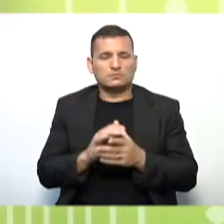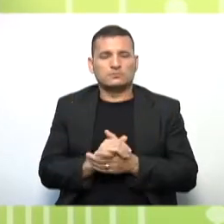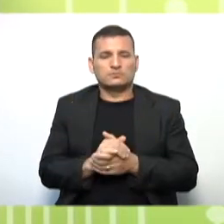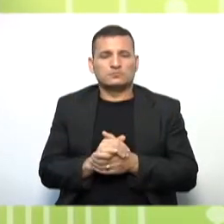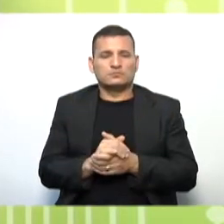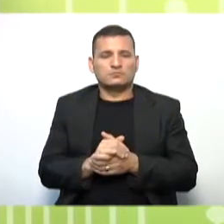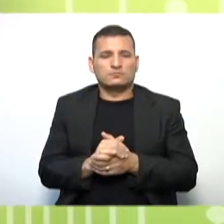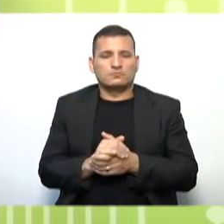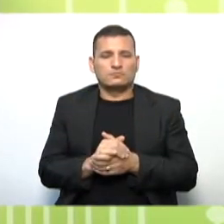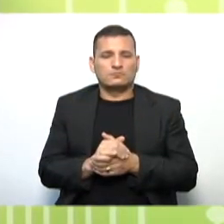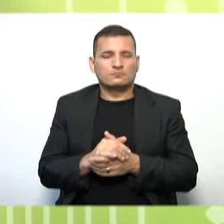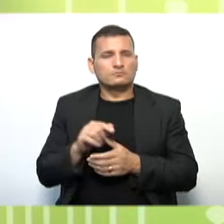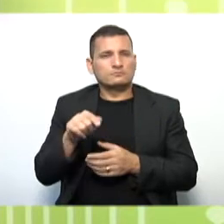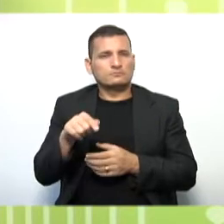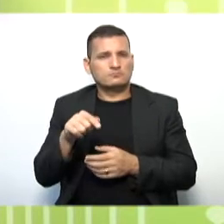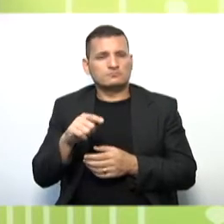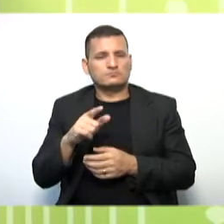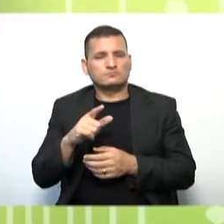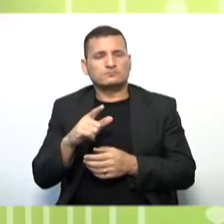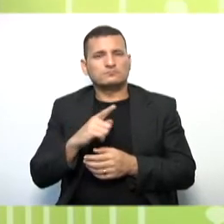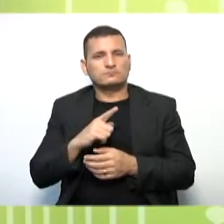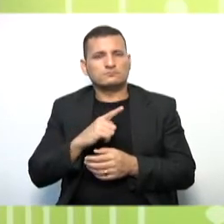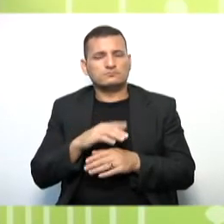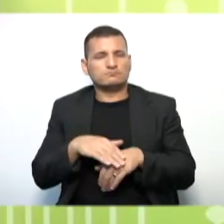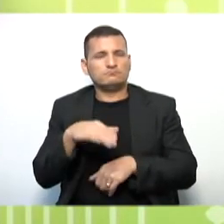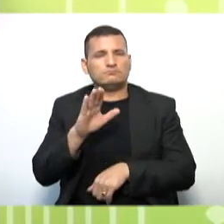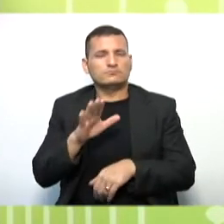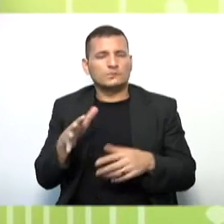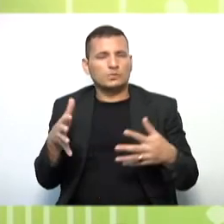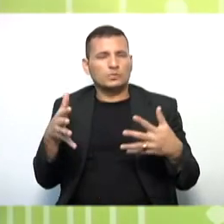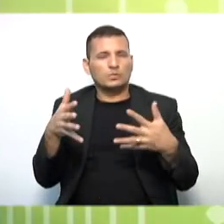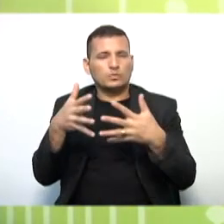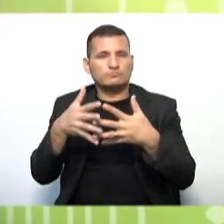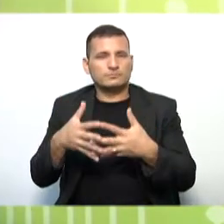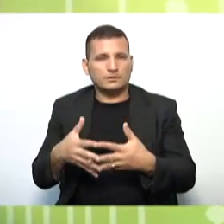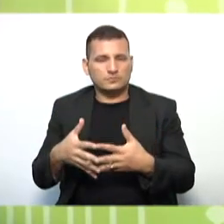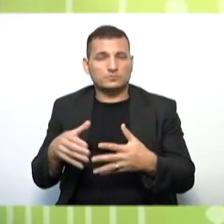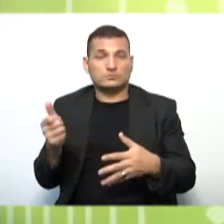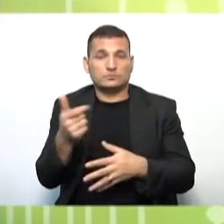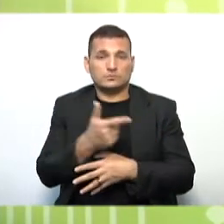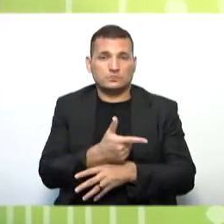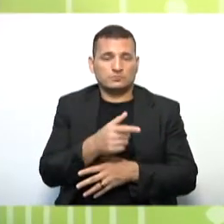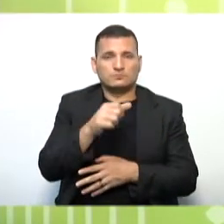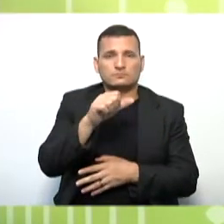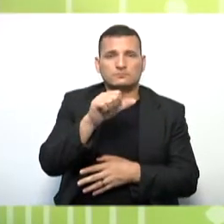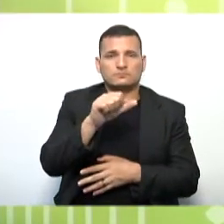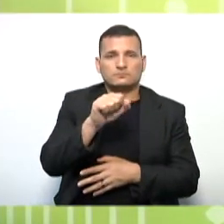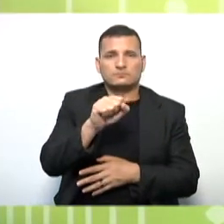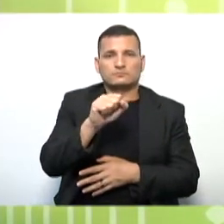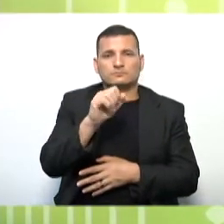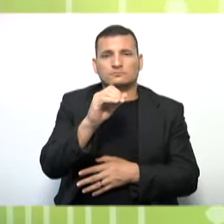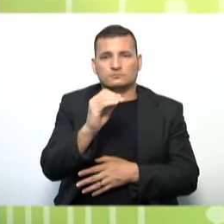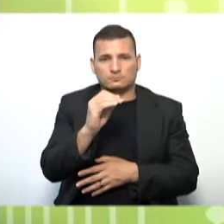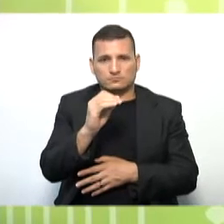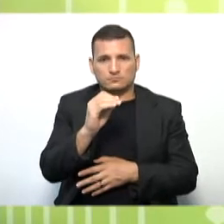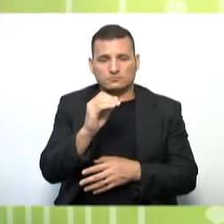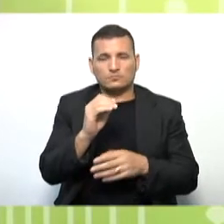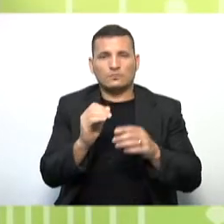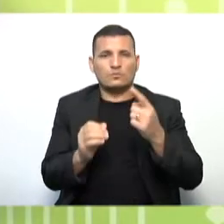fica considerado mais complexo do que o sistema operacional monotarefa,